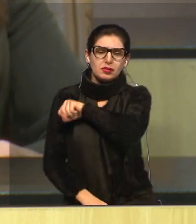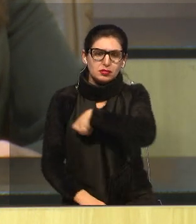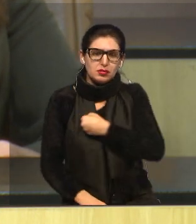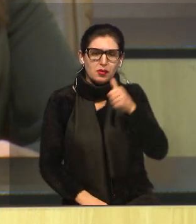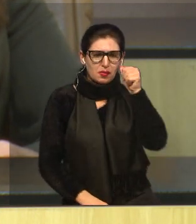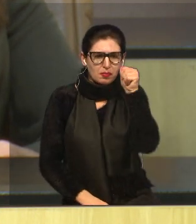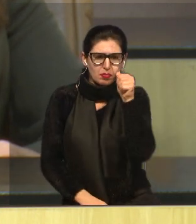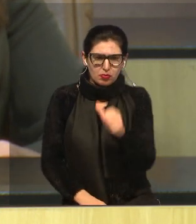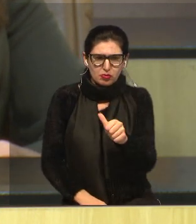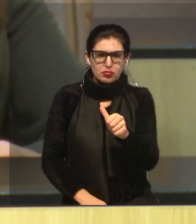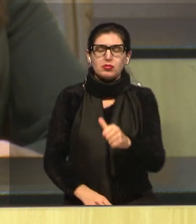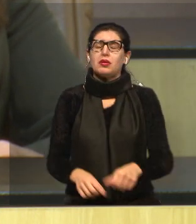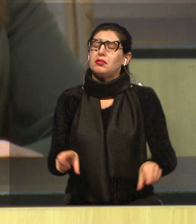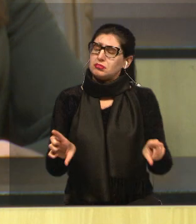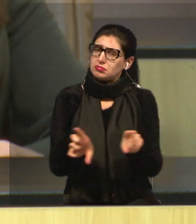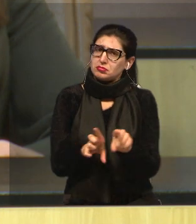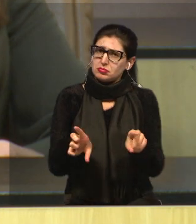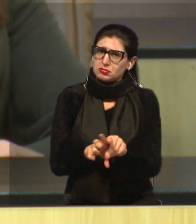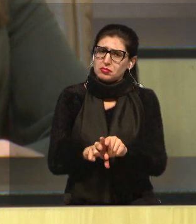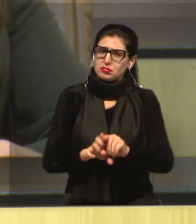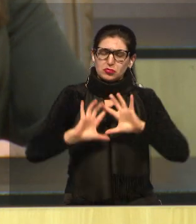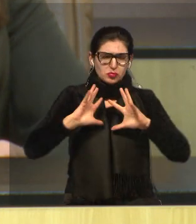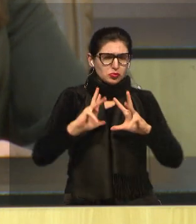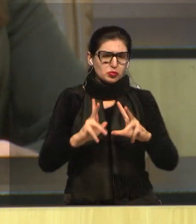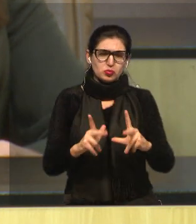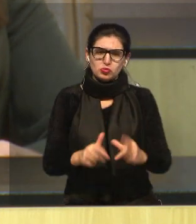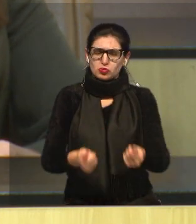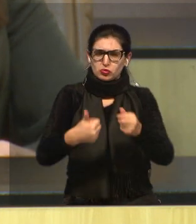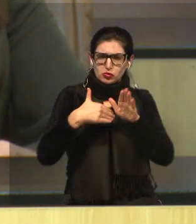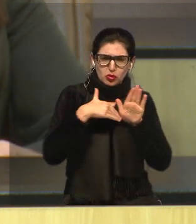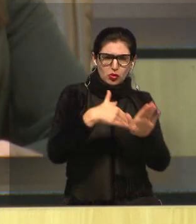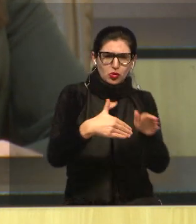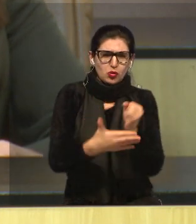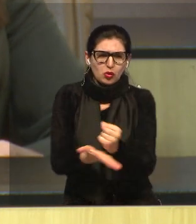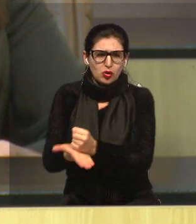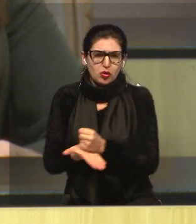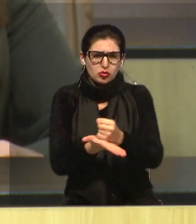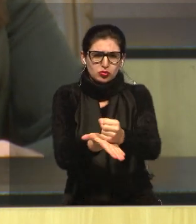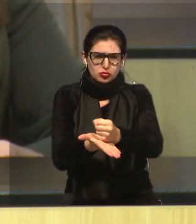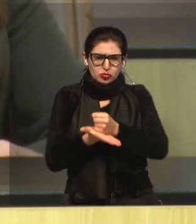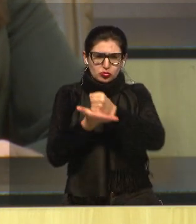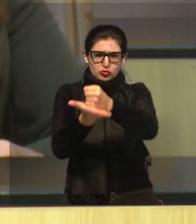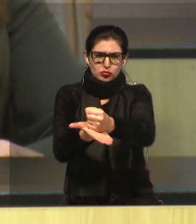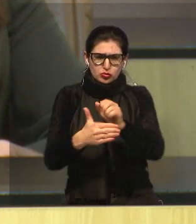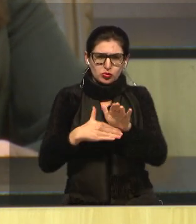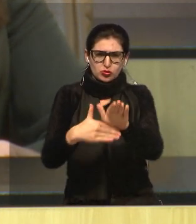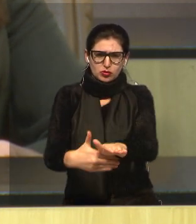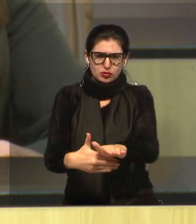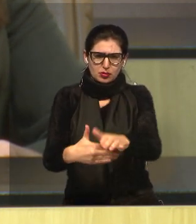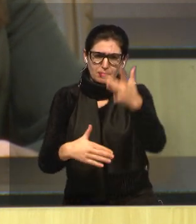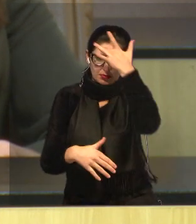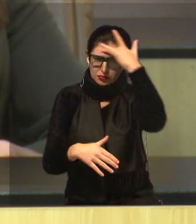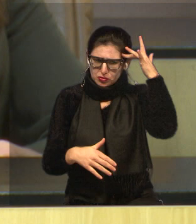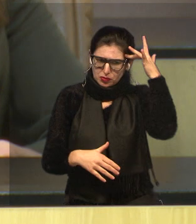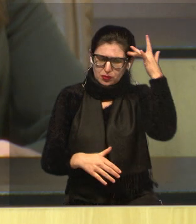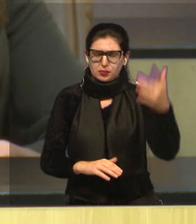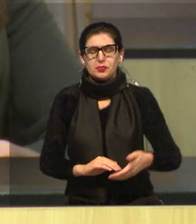Mulher, Acolhimento e talvez mais alguns que eu tenha esquecido no momento,